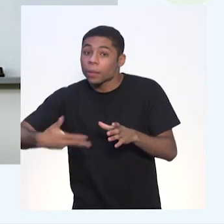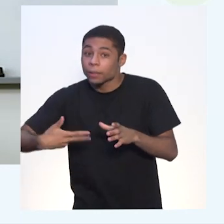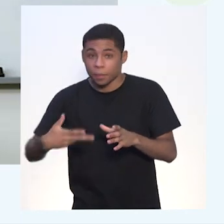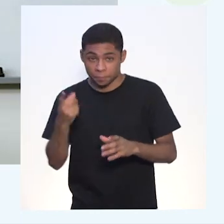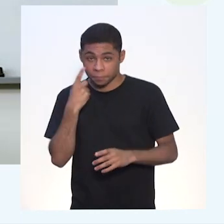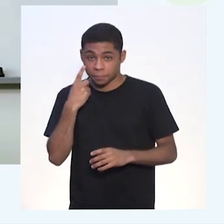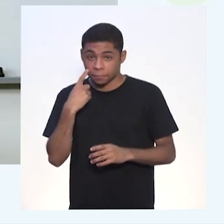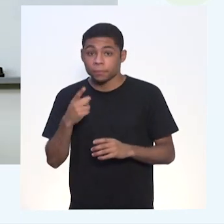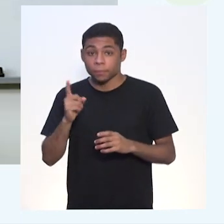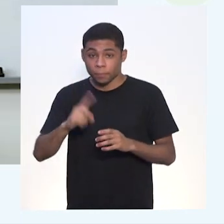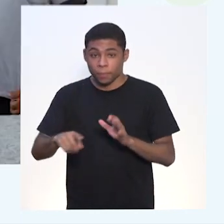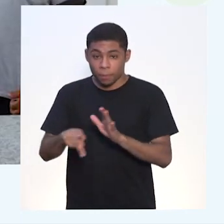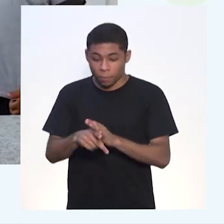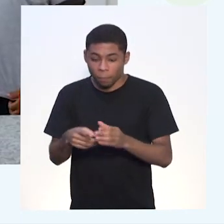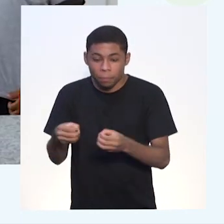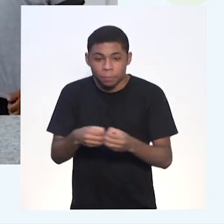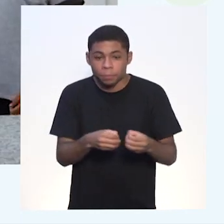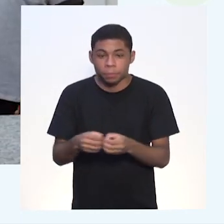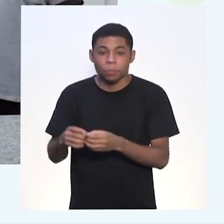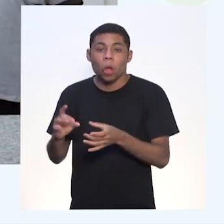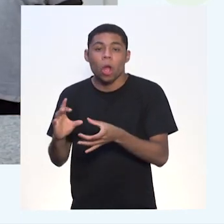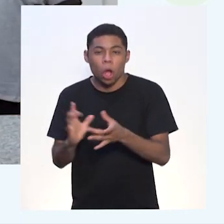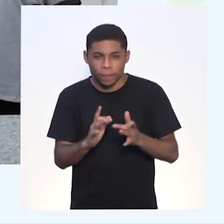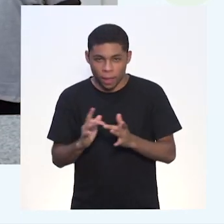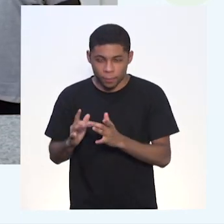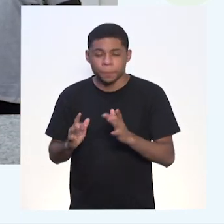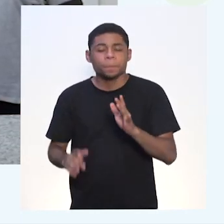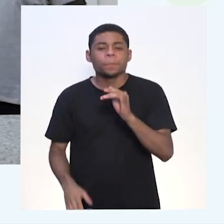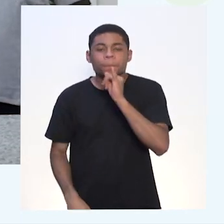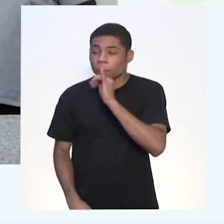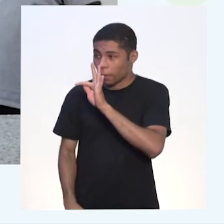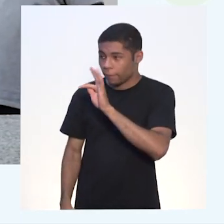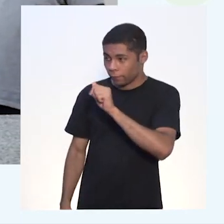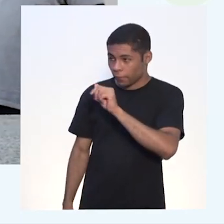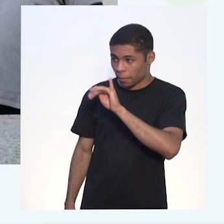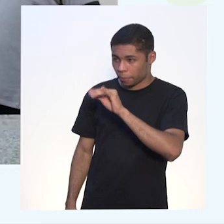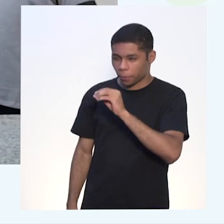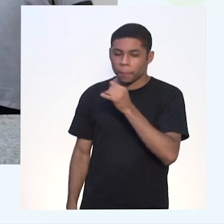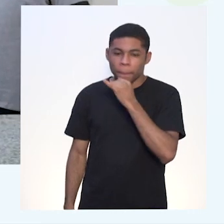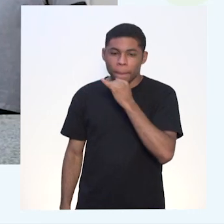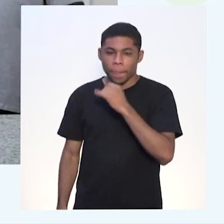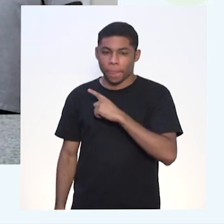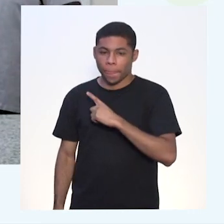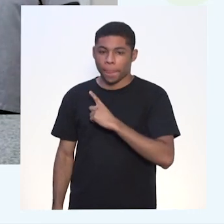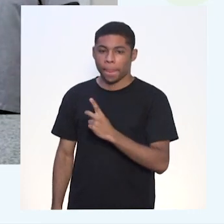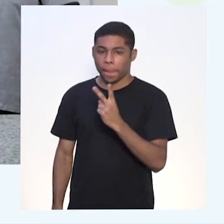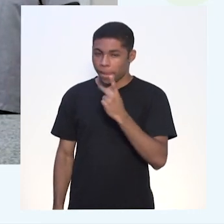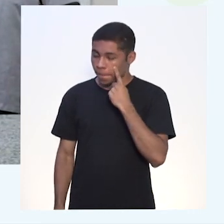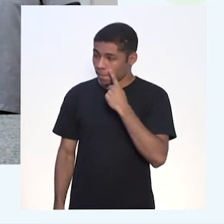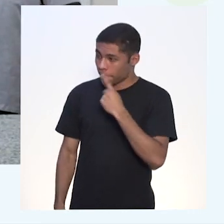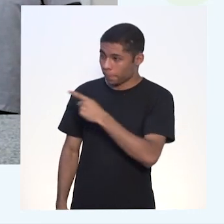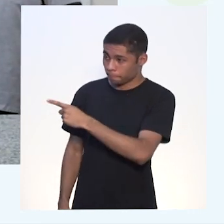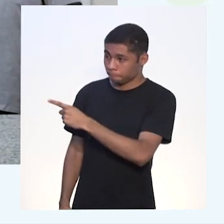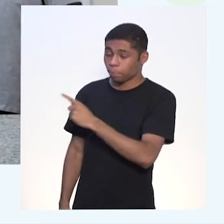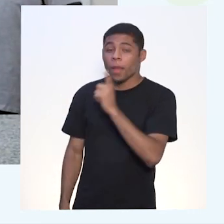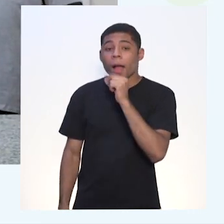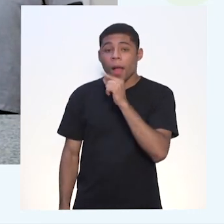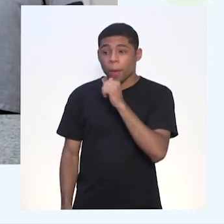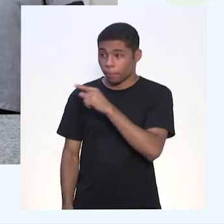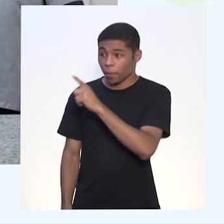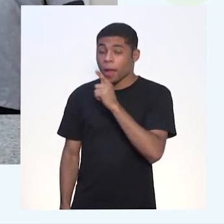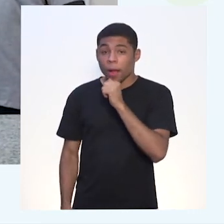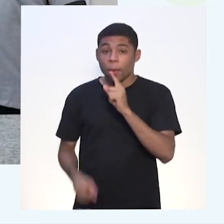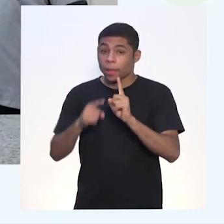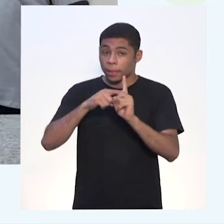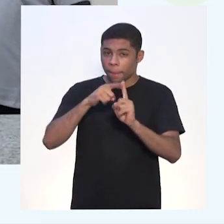da reação, que é a superfície de contato. O que a gente tem aqui, Fábio? A gente tem aqui 2 beckers com água. A água está em